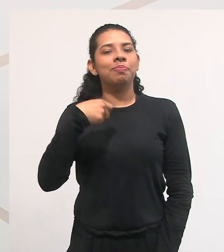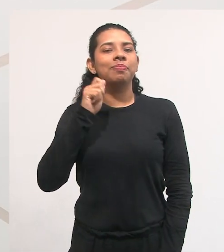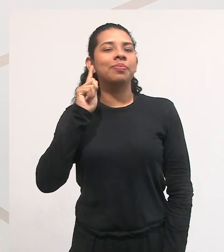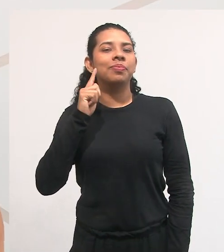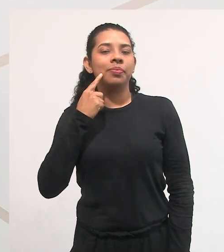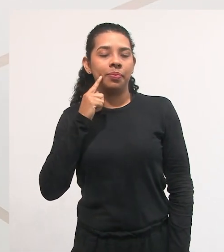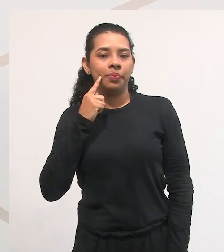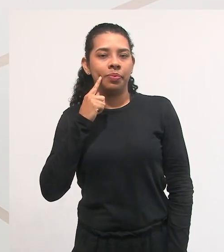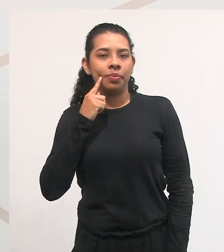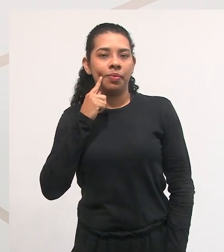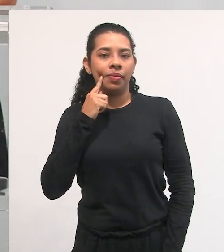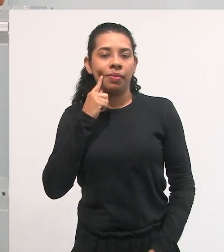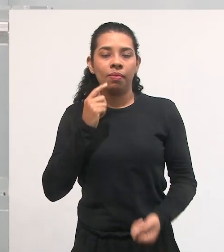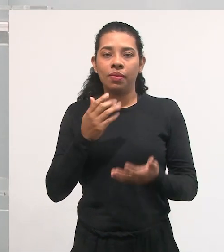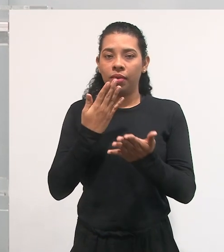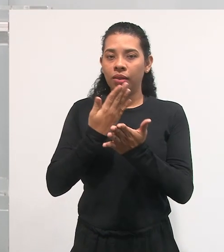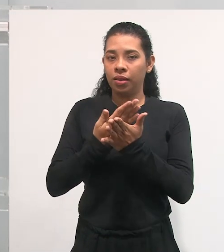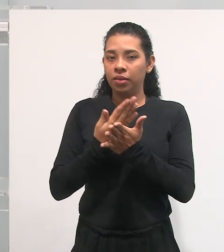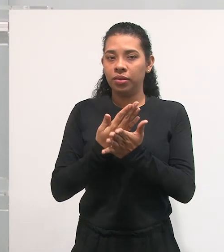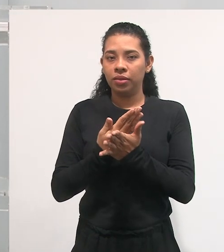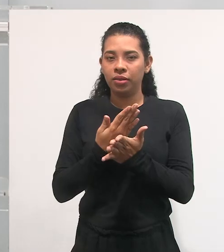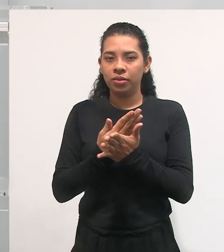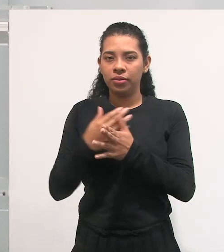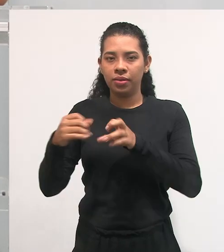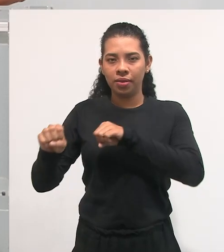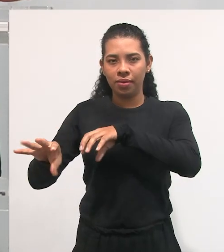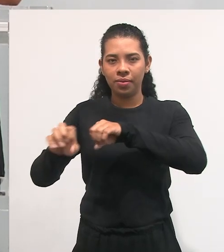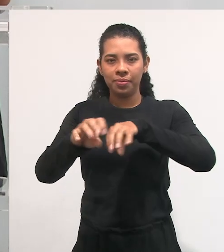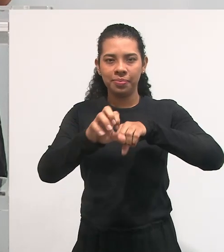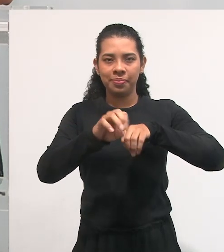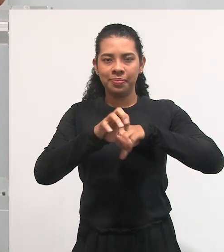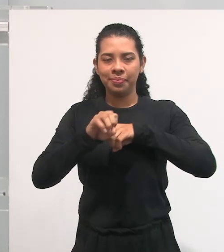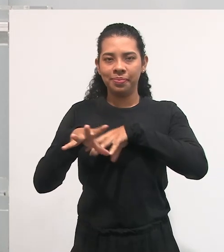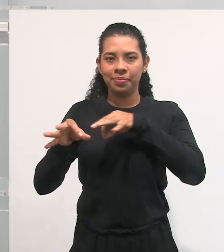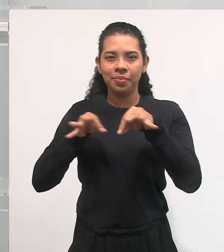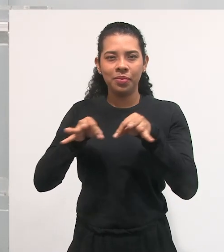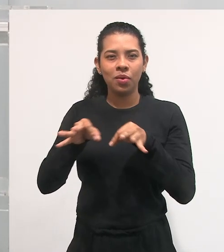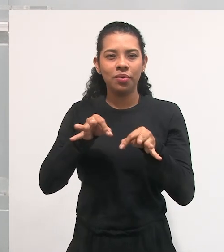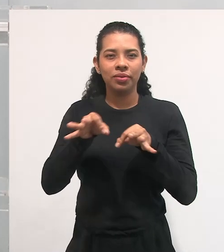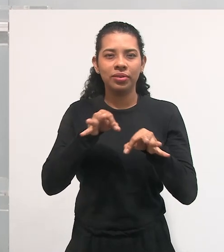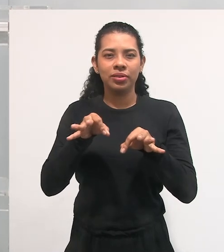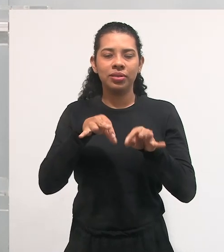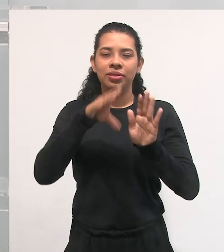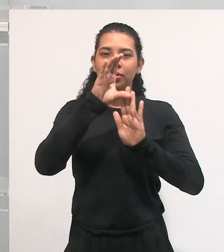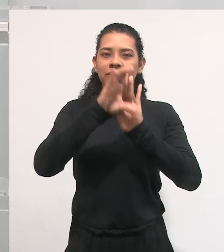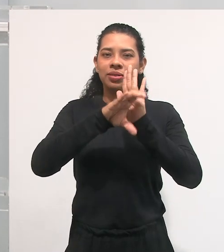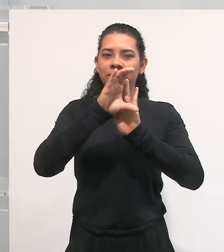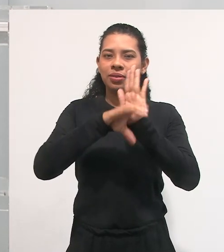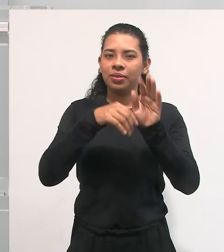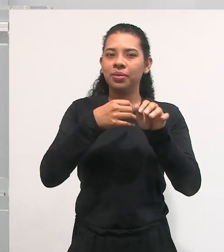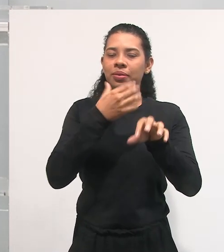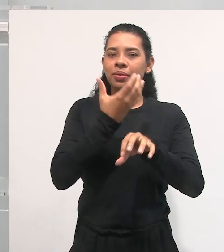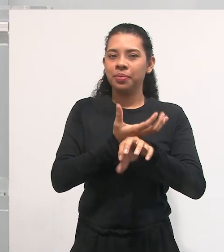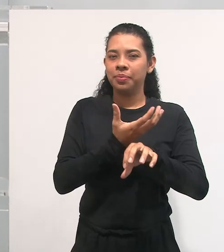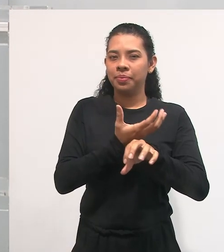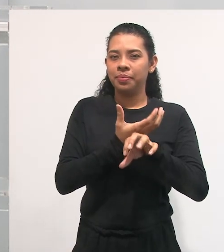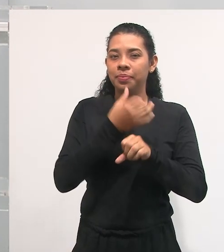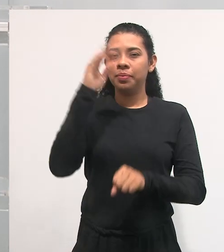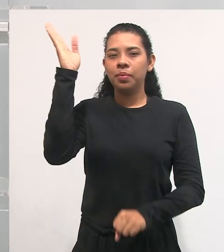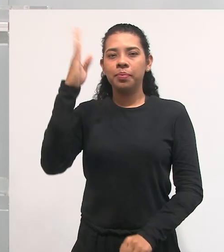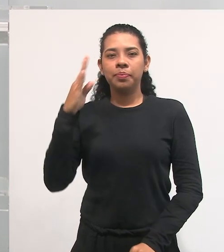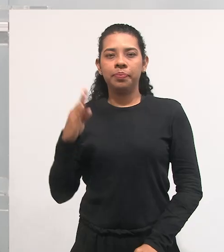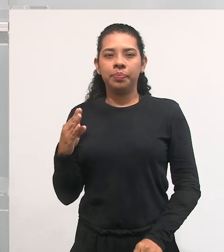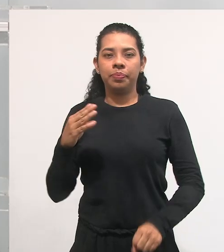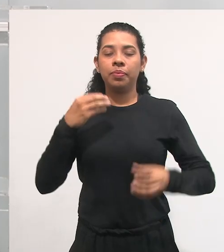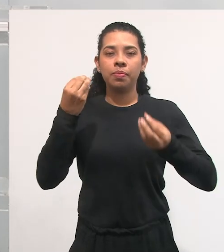Anabela. Nesse episódio, nós vamos tratar sobre a organização normativa do currículo, mas a organização brasileira, como